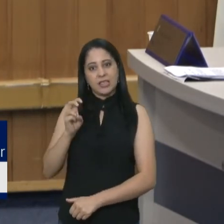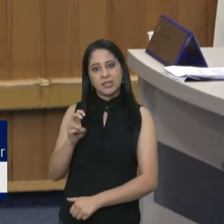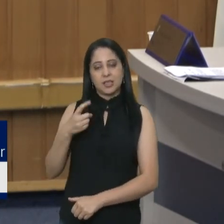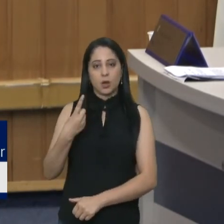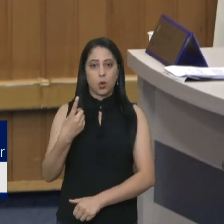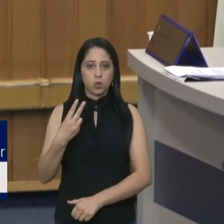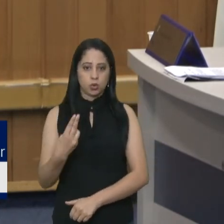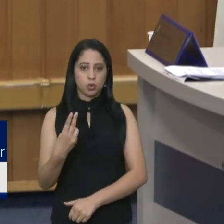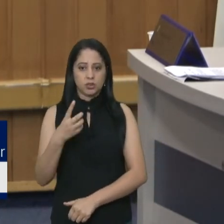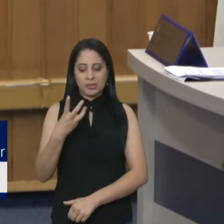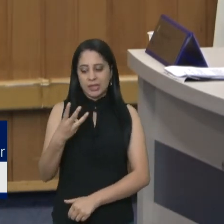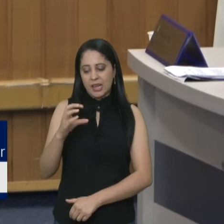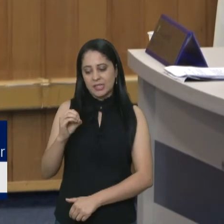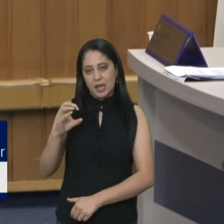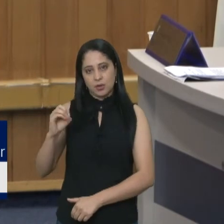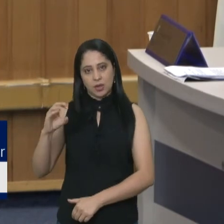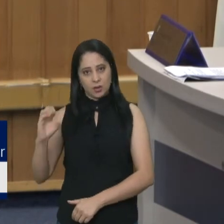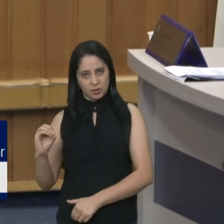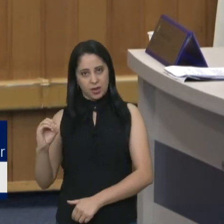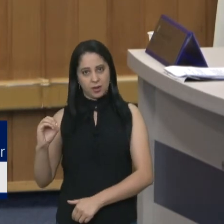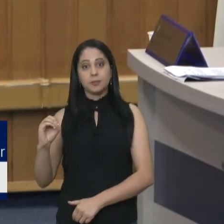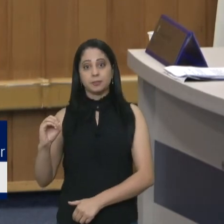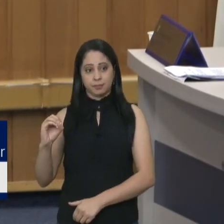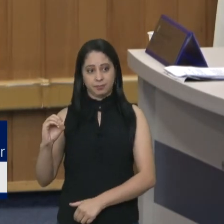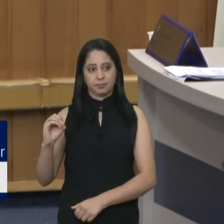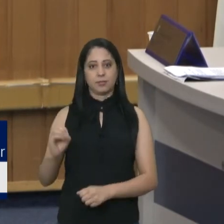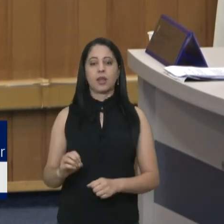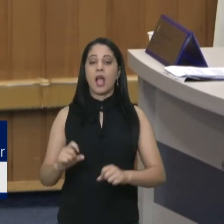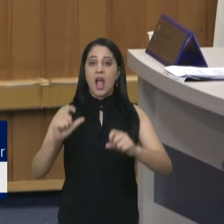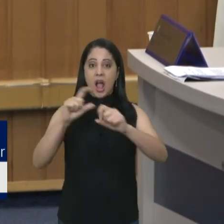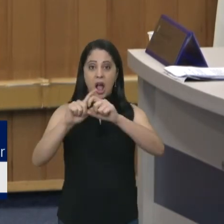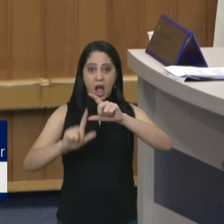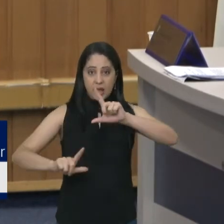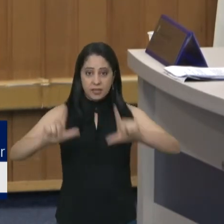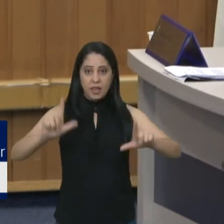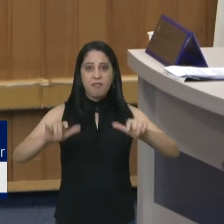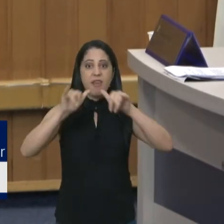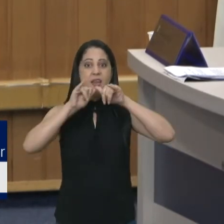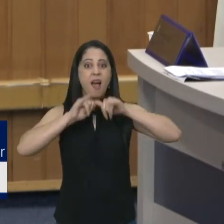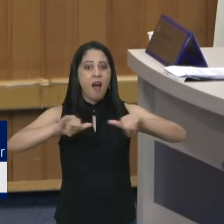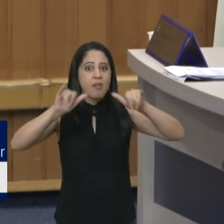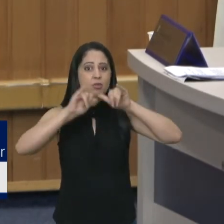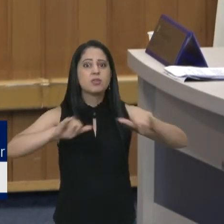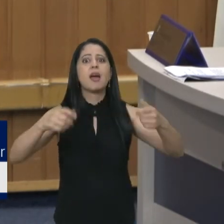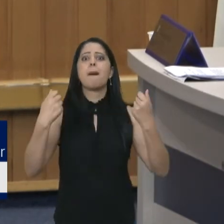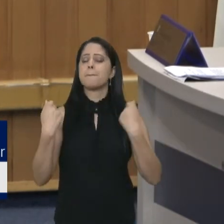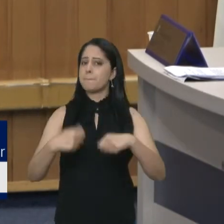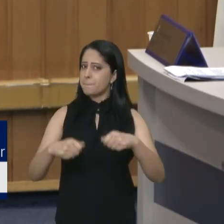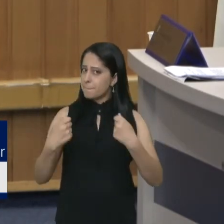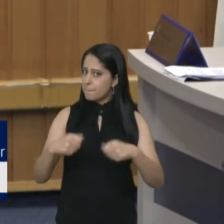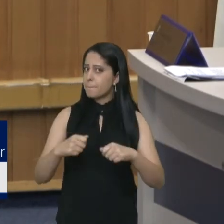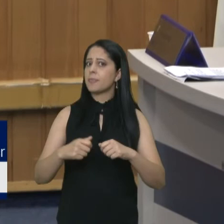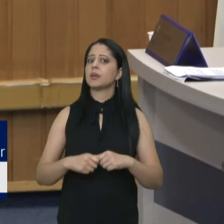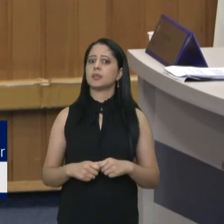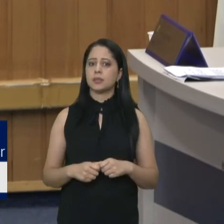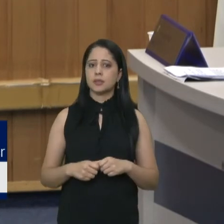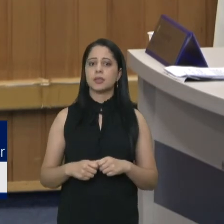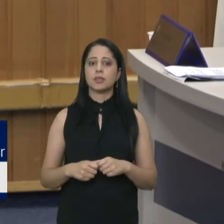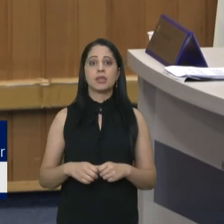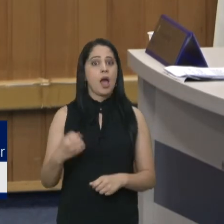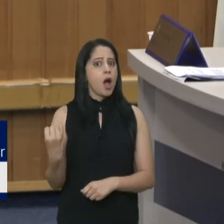012-3512-3000. Aconselho, inclusive, a TV Câmara a falar muito desse assunto, senhor presidente, porque